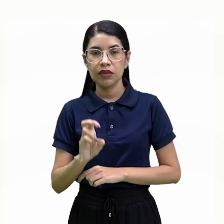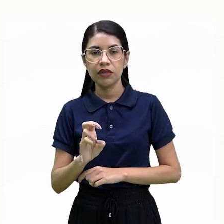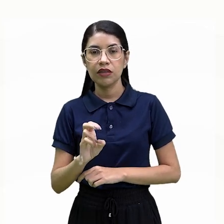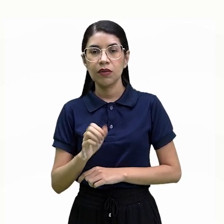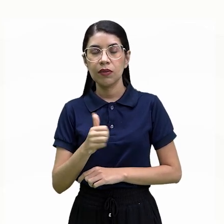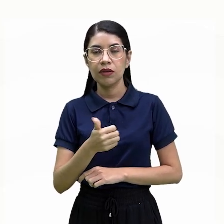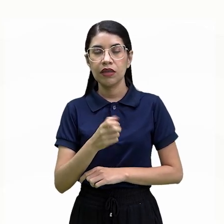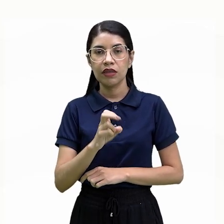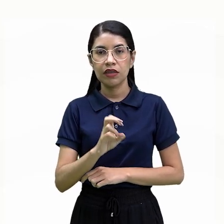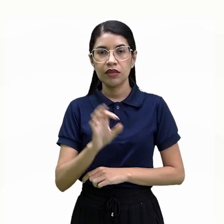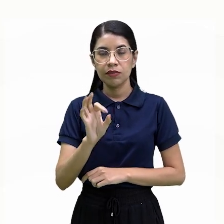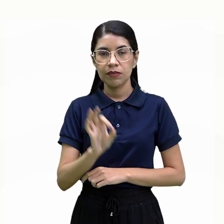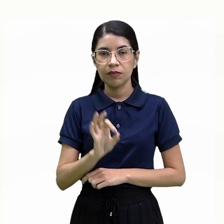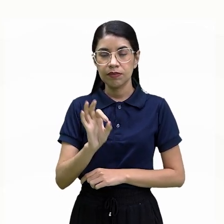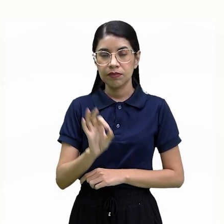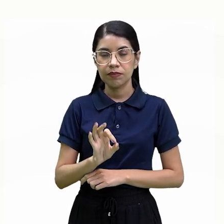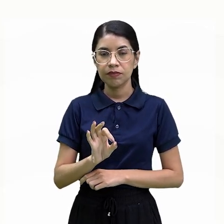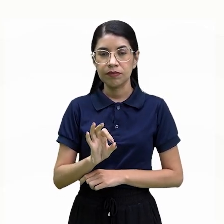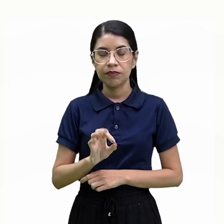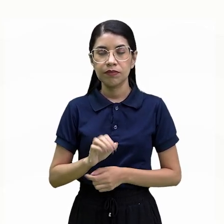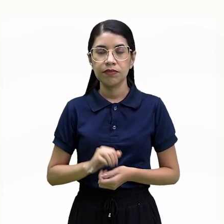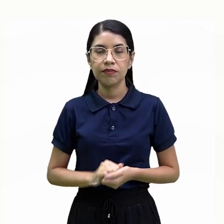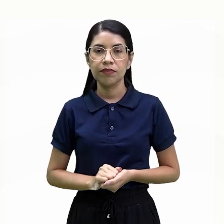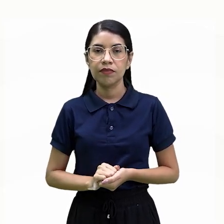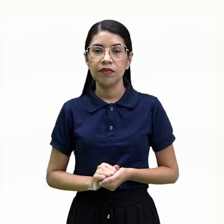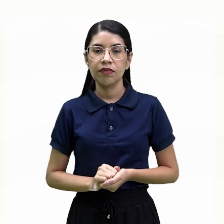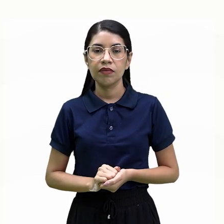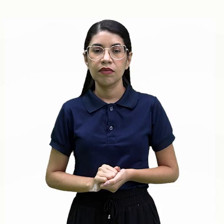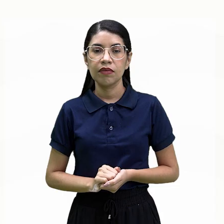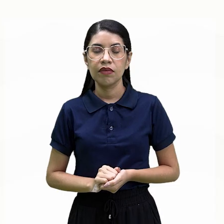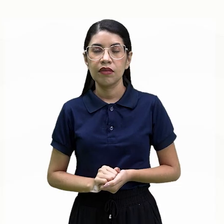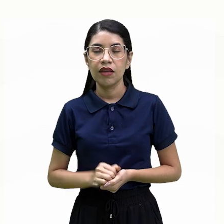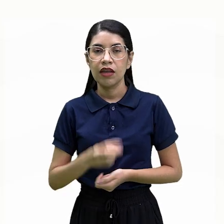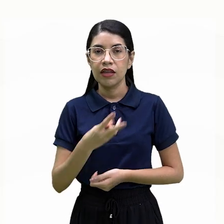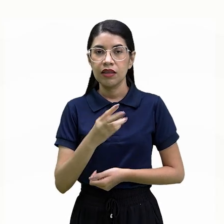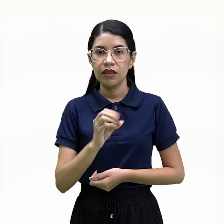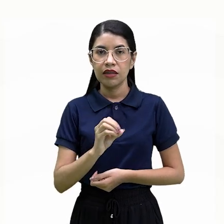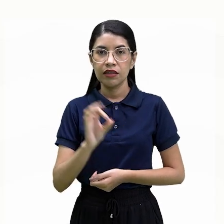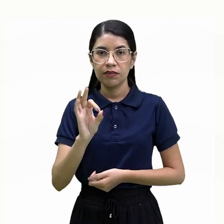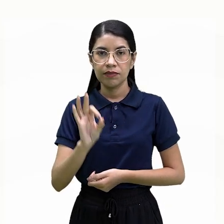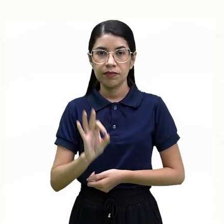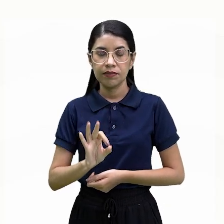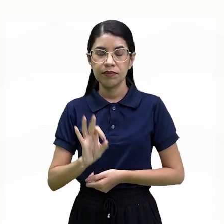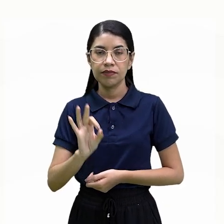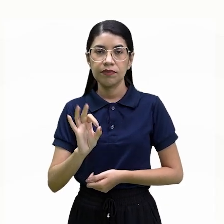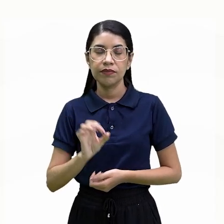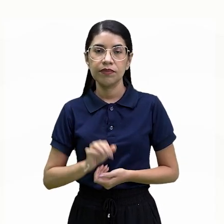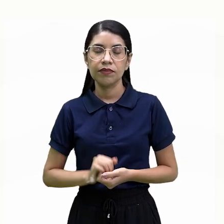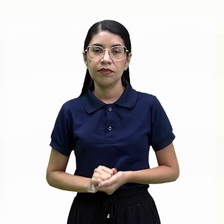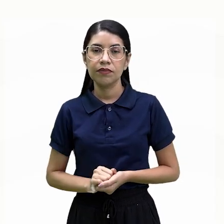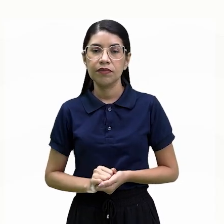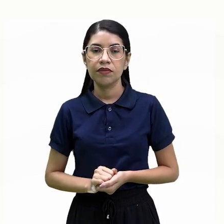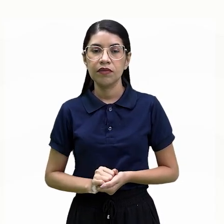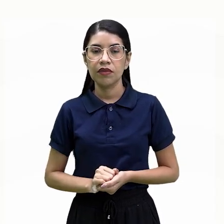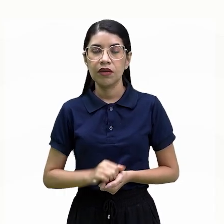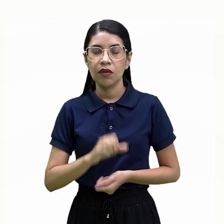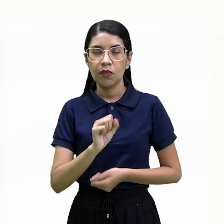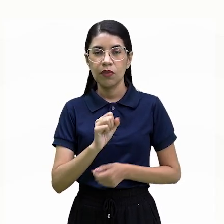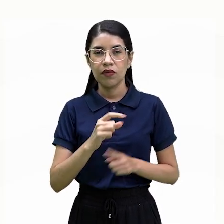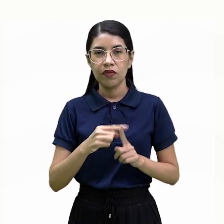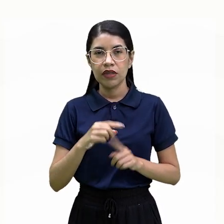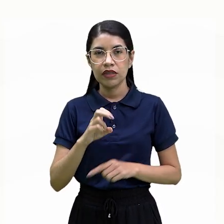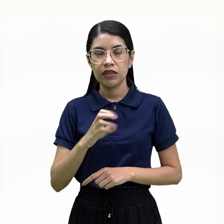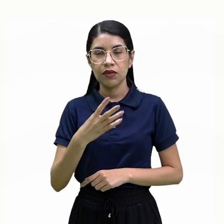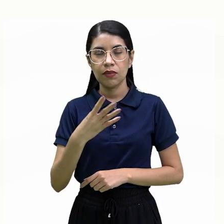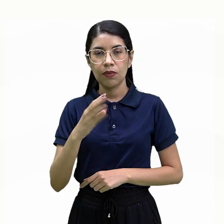ficar 15%. 5 vezes 6, 30%. 8 vezes